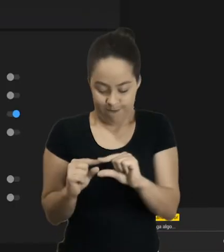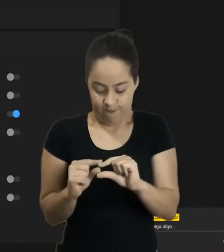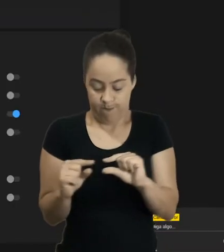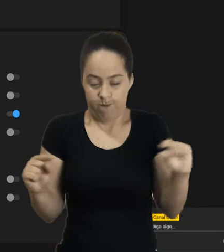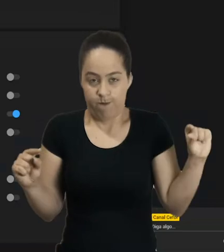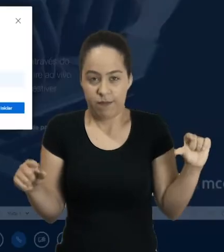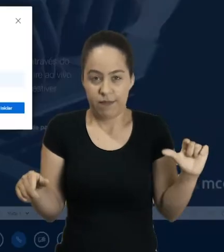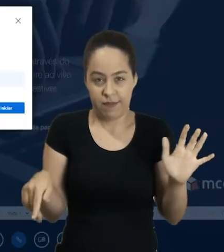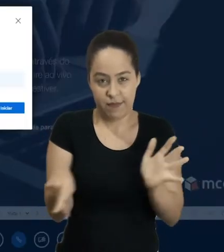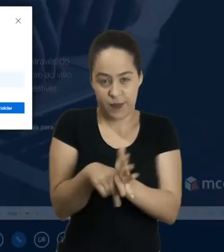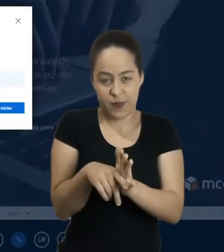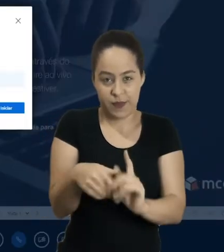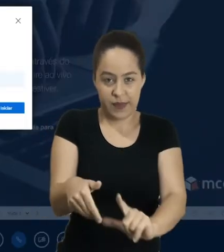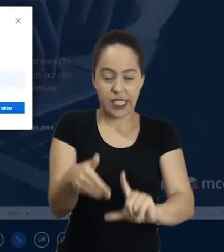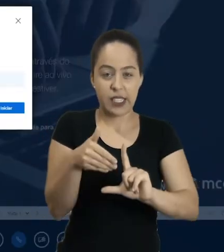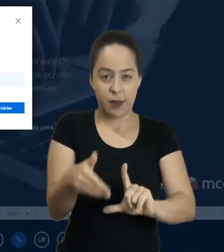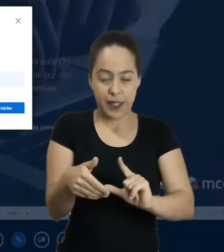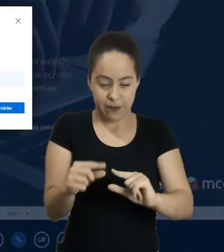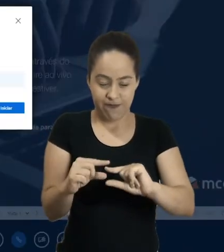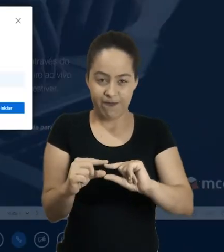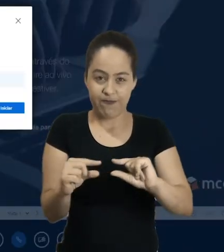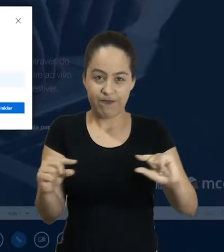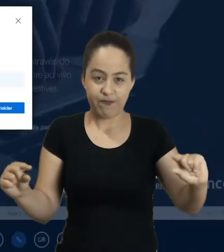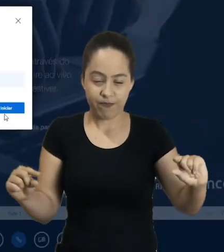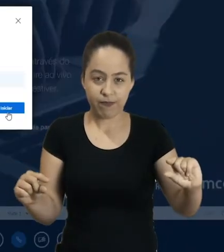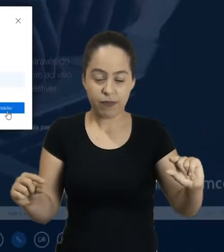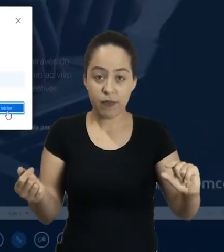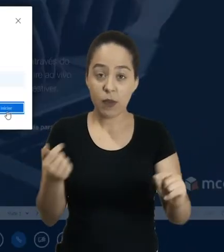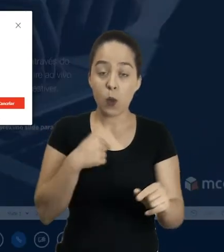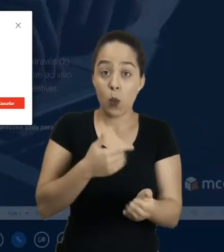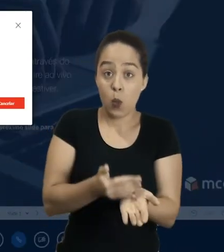a chave de transmissão,